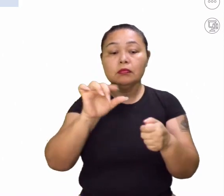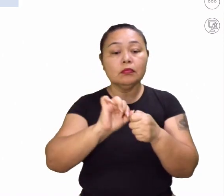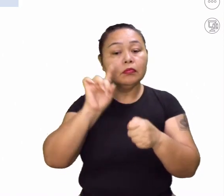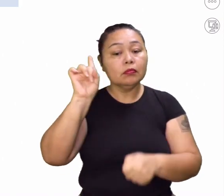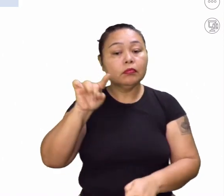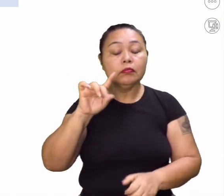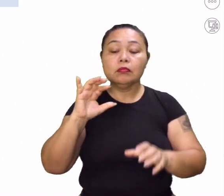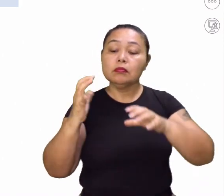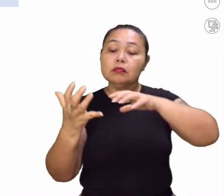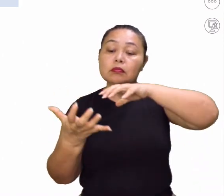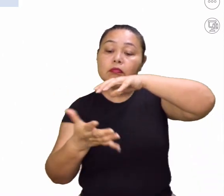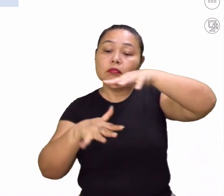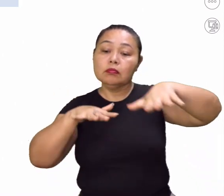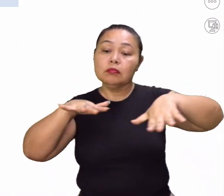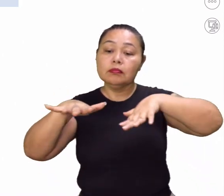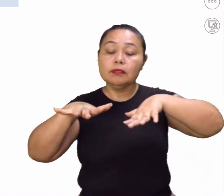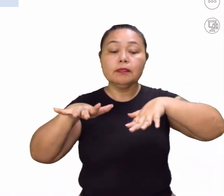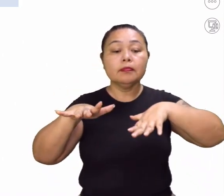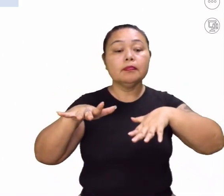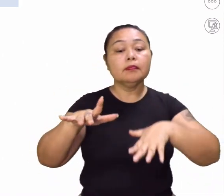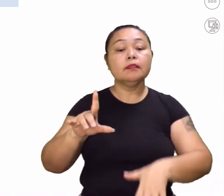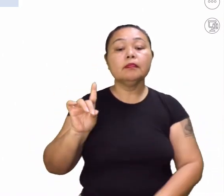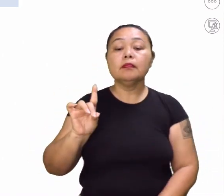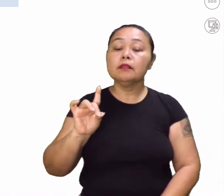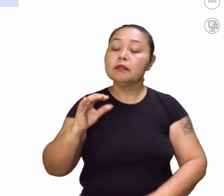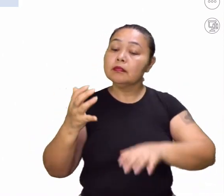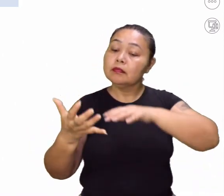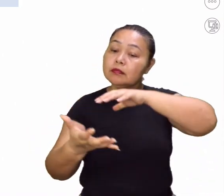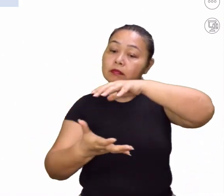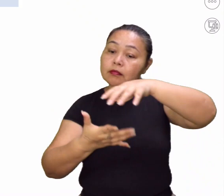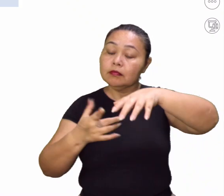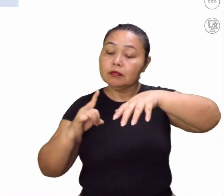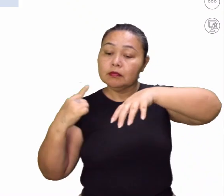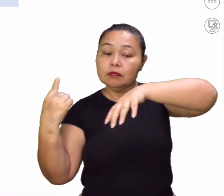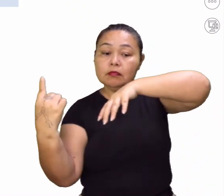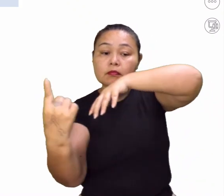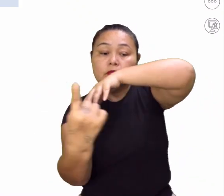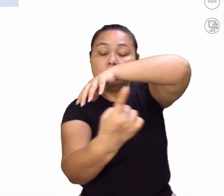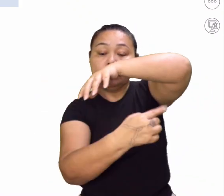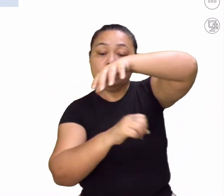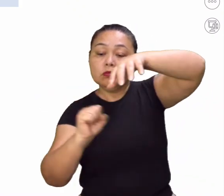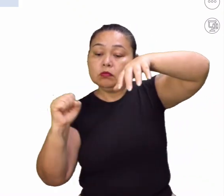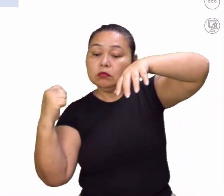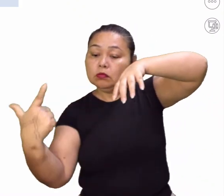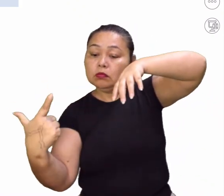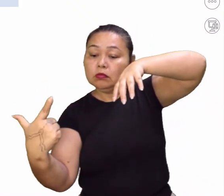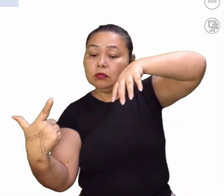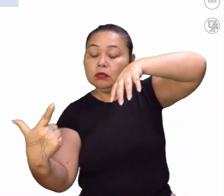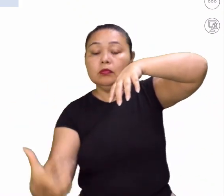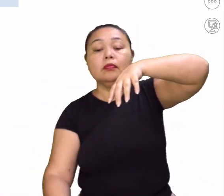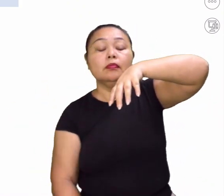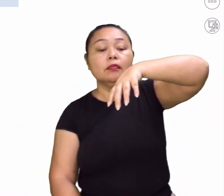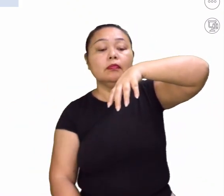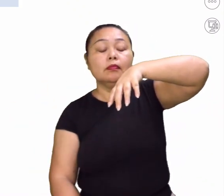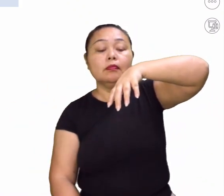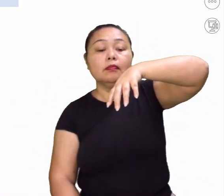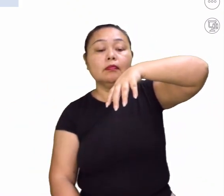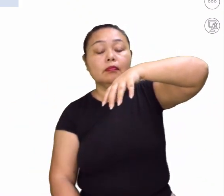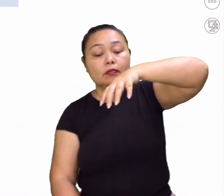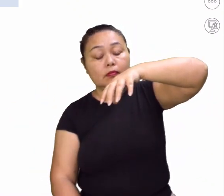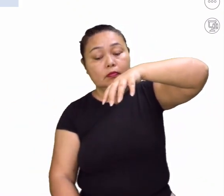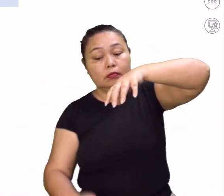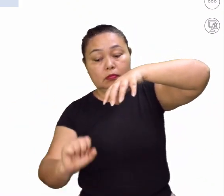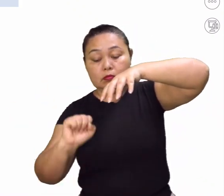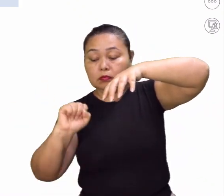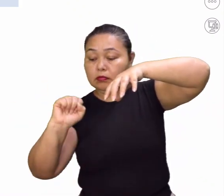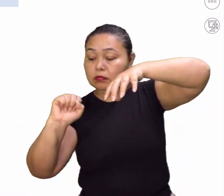é a translação. Denomina-se translação o movimento que a Terra realiza em torno do Sol, não em